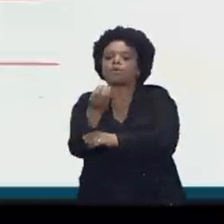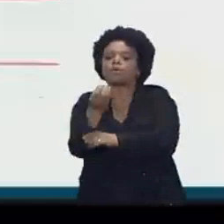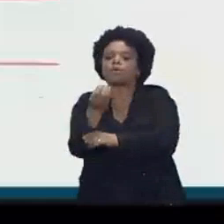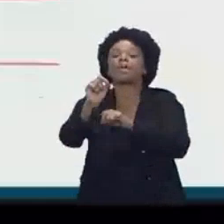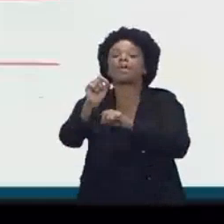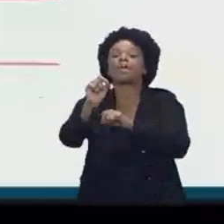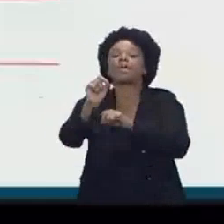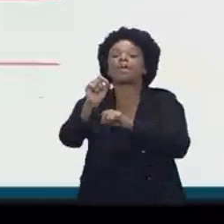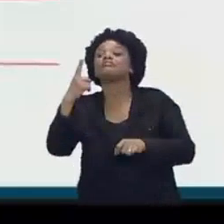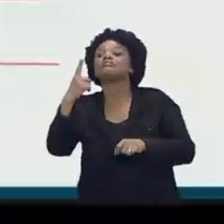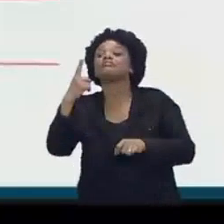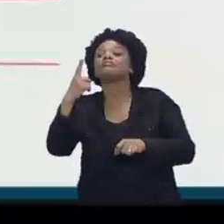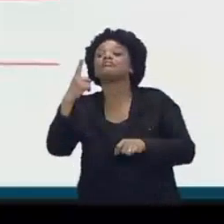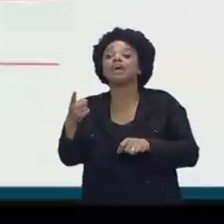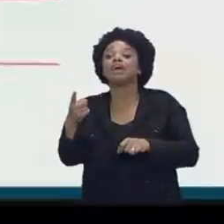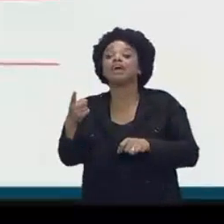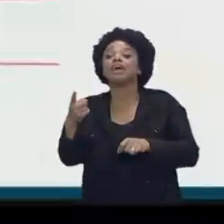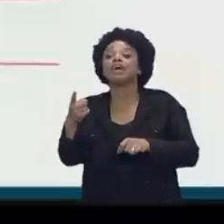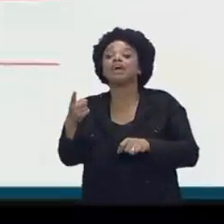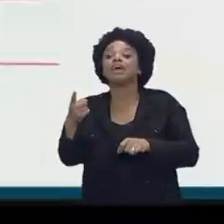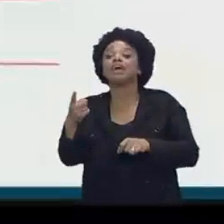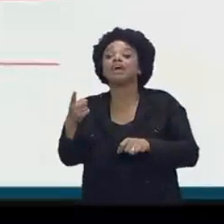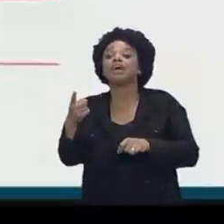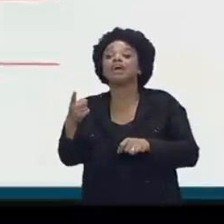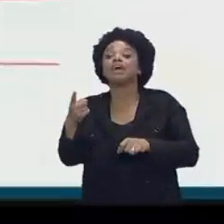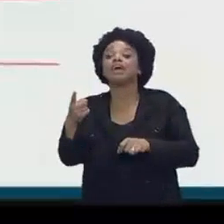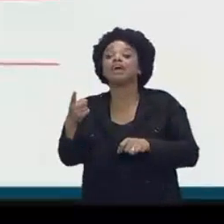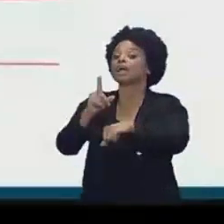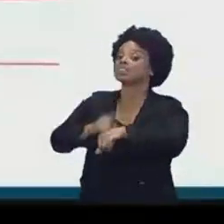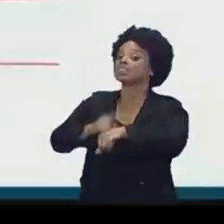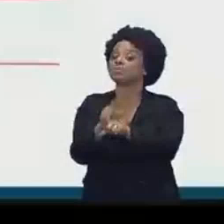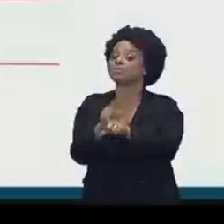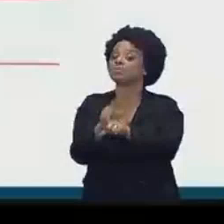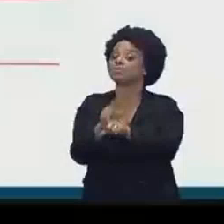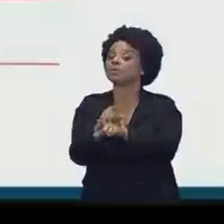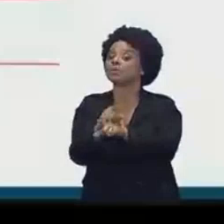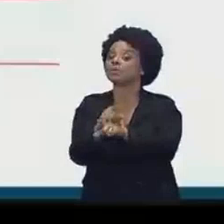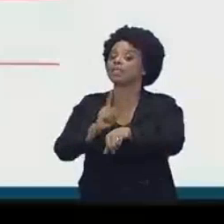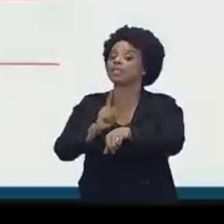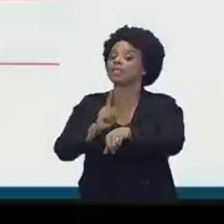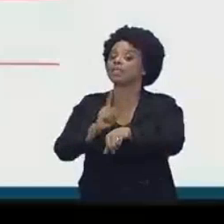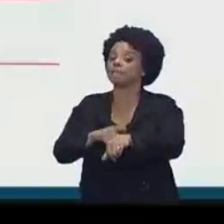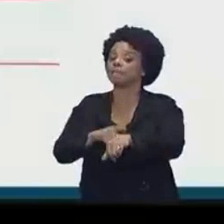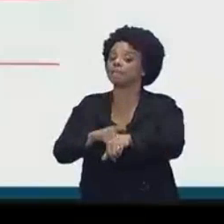do tempo, né? A variação do tempo vai estar em segundos.